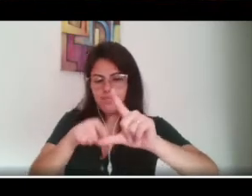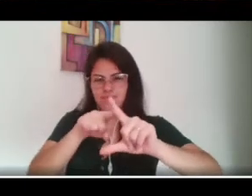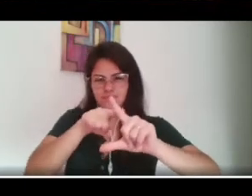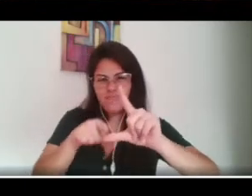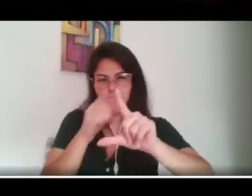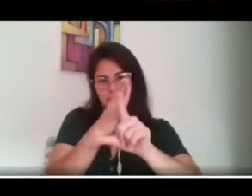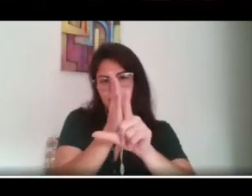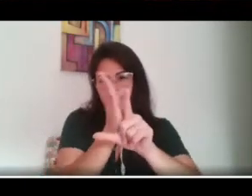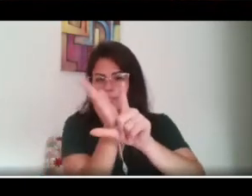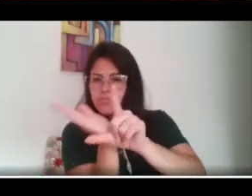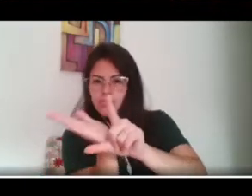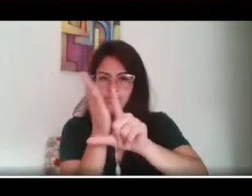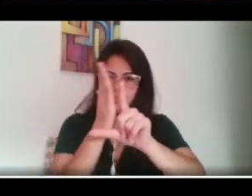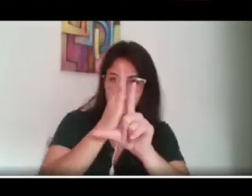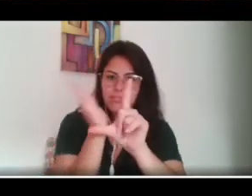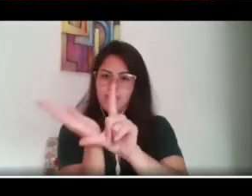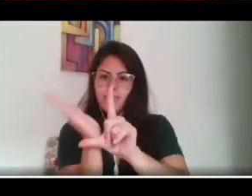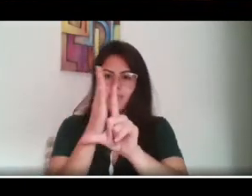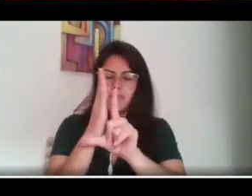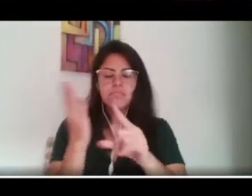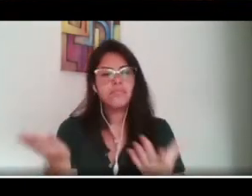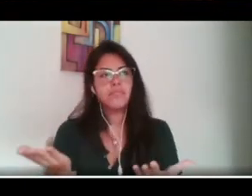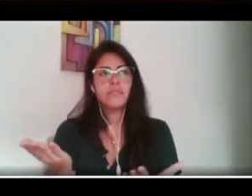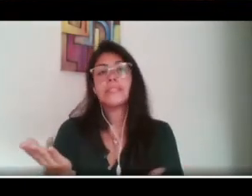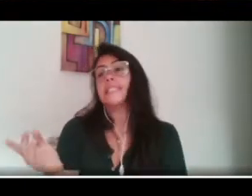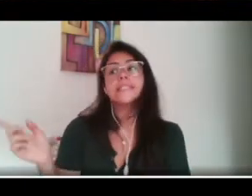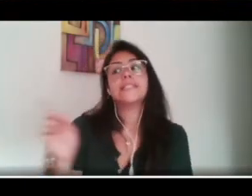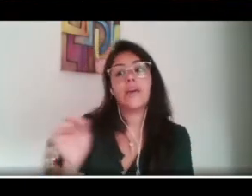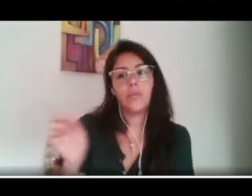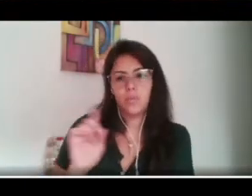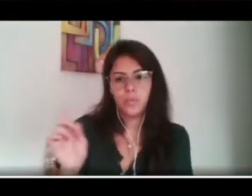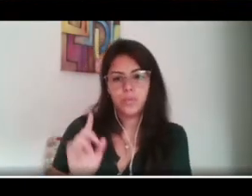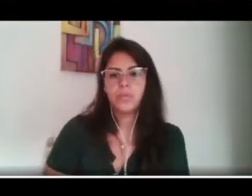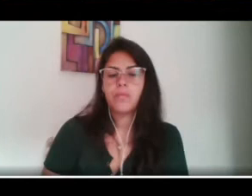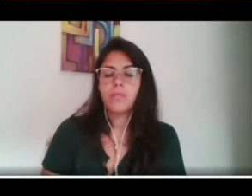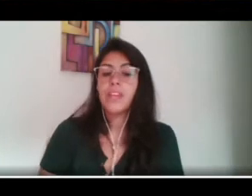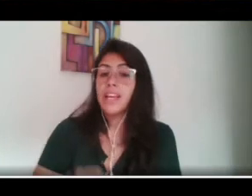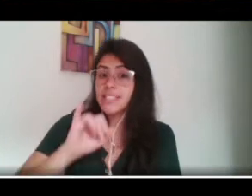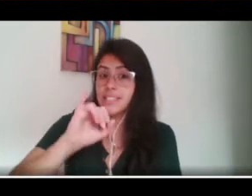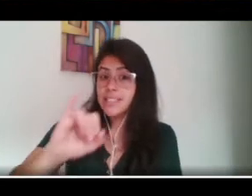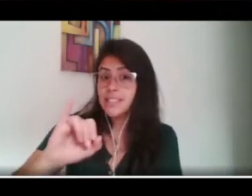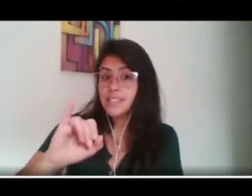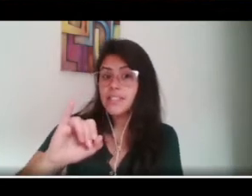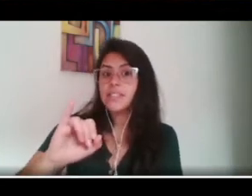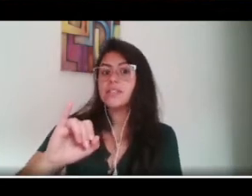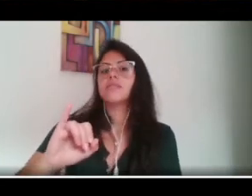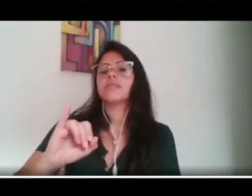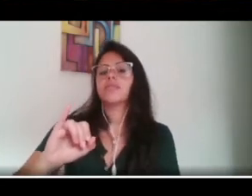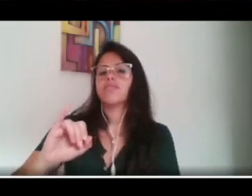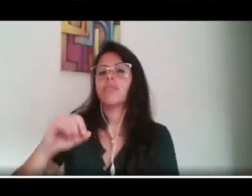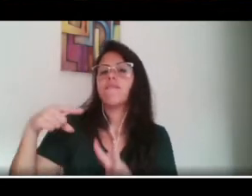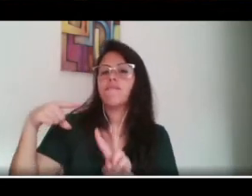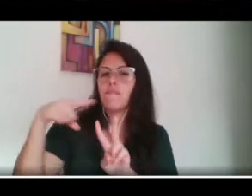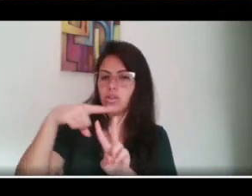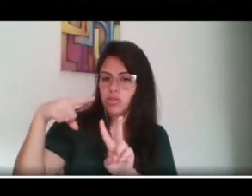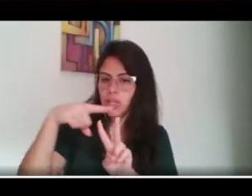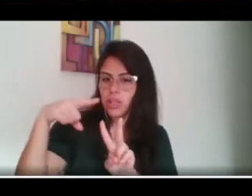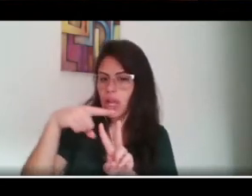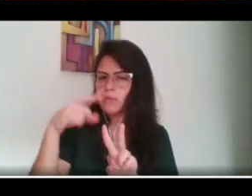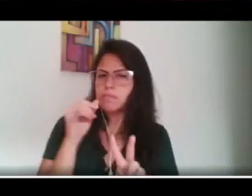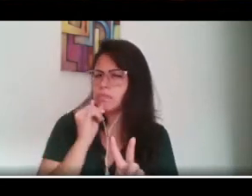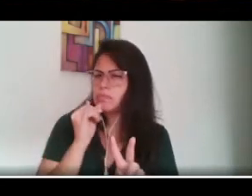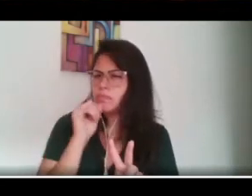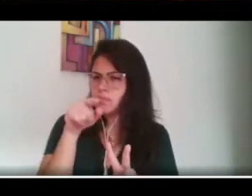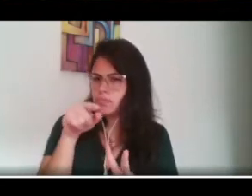quê? Olha só, se o vetor velocidade é esse aqui,